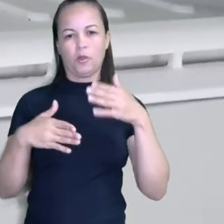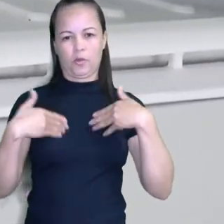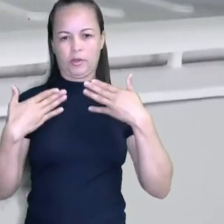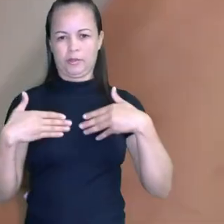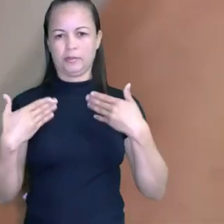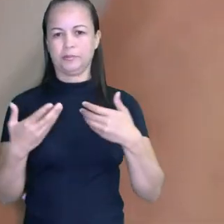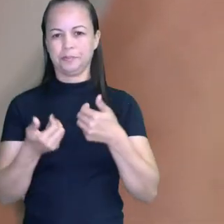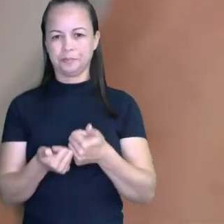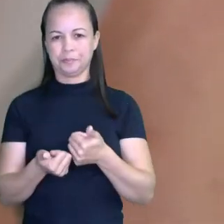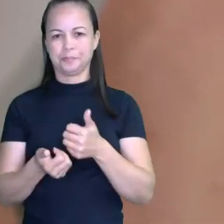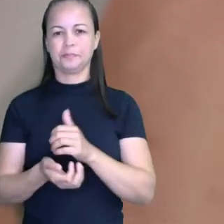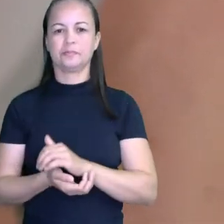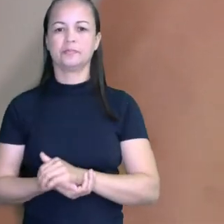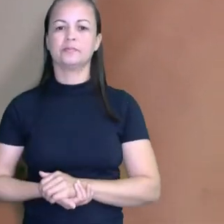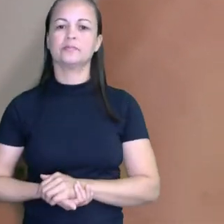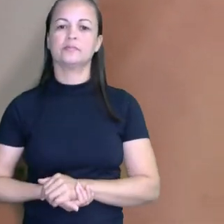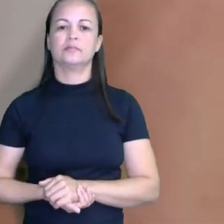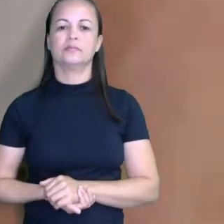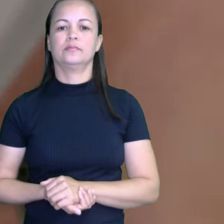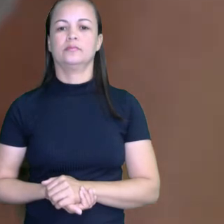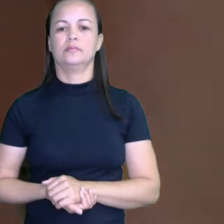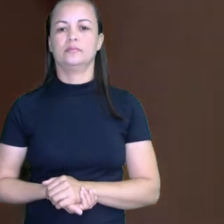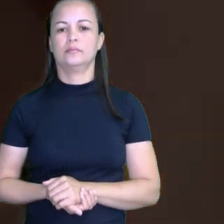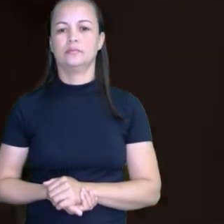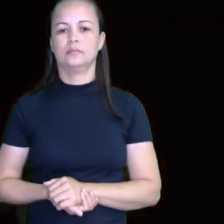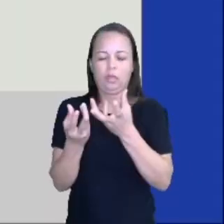e divertido passatempo.